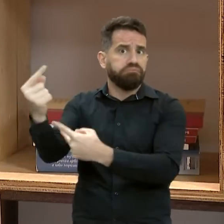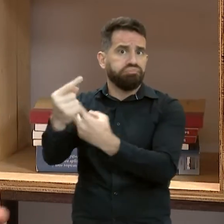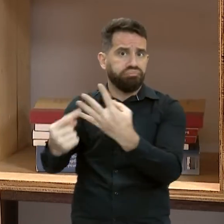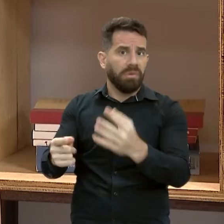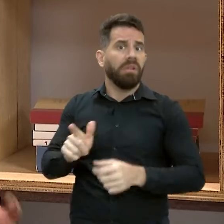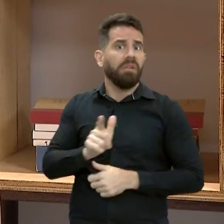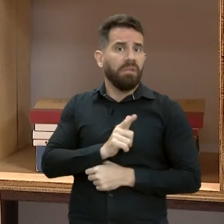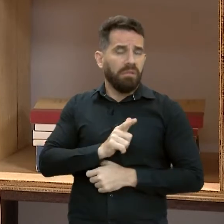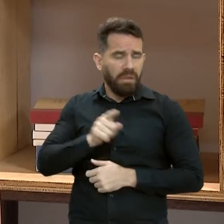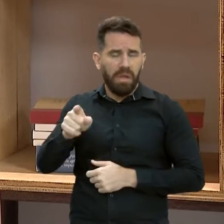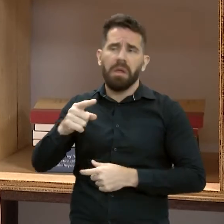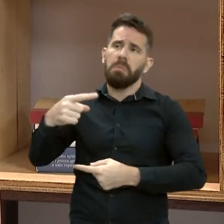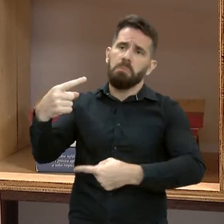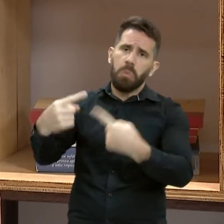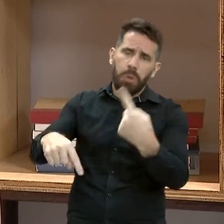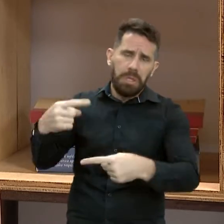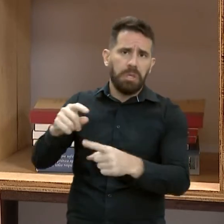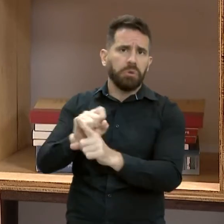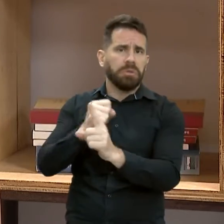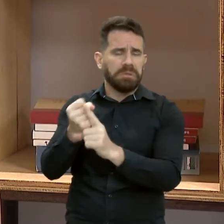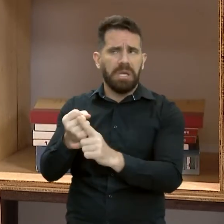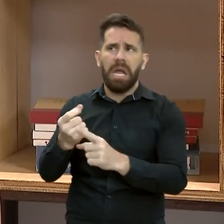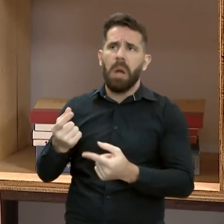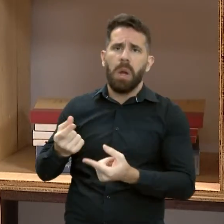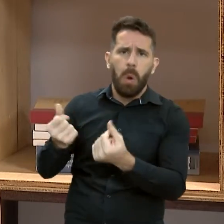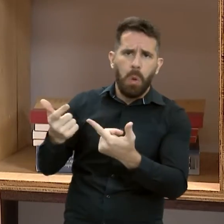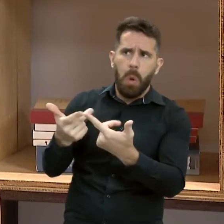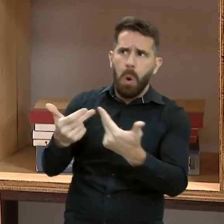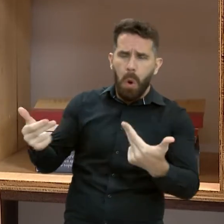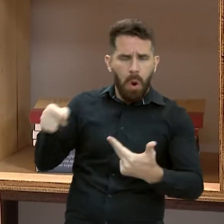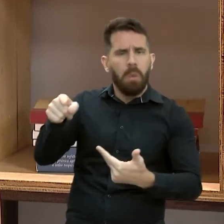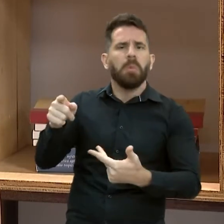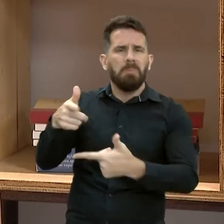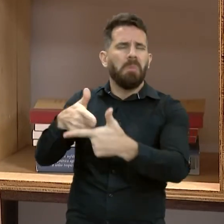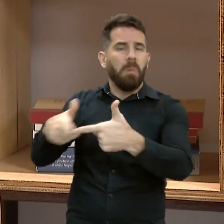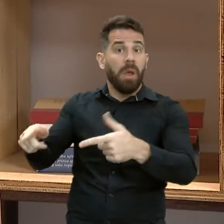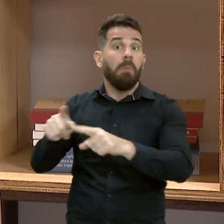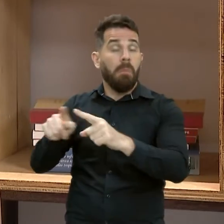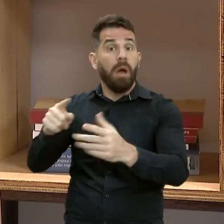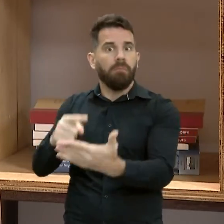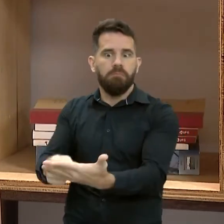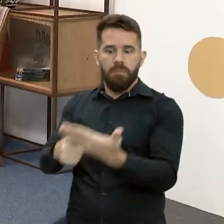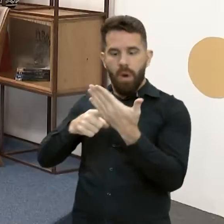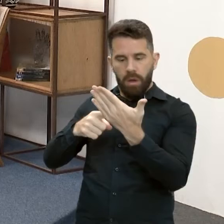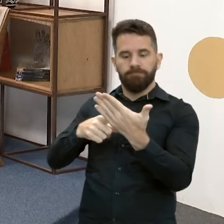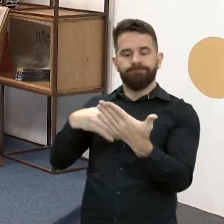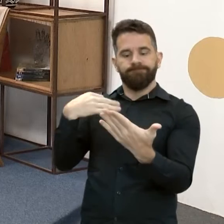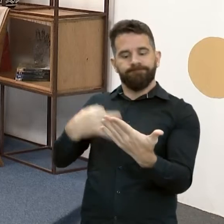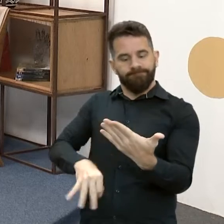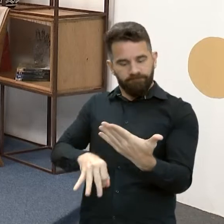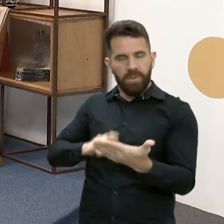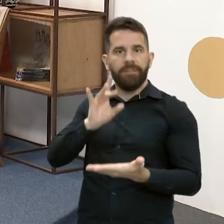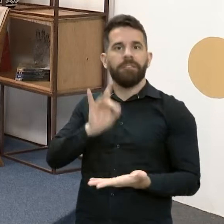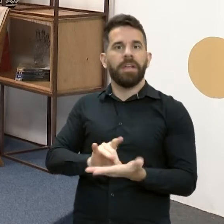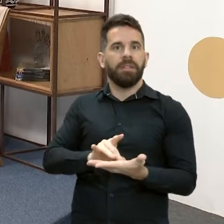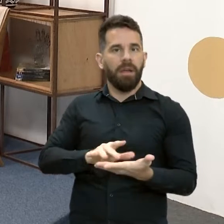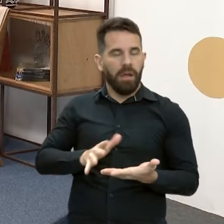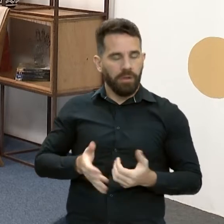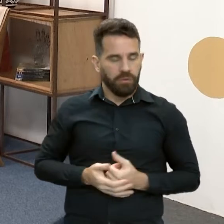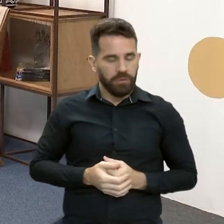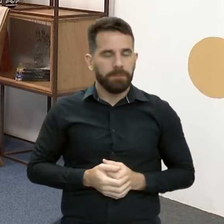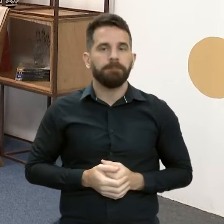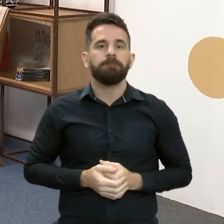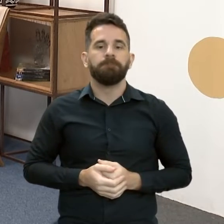vividos, políticos, sociais, econômicos, enfim, é uma poesia muito rica. Ai, que linda essa resposta. E